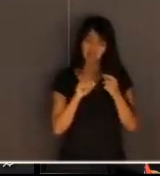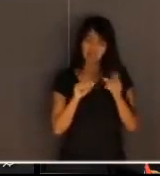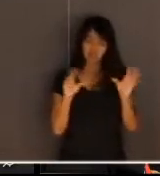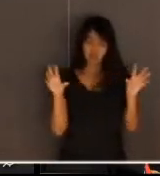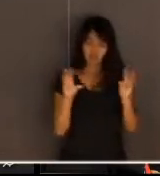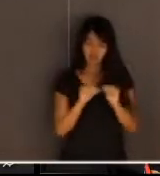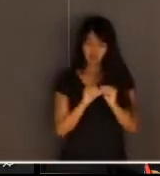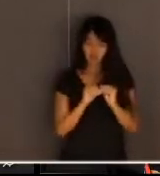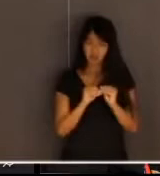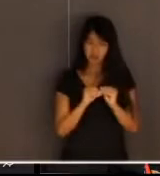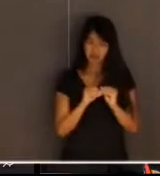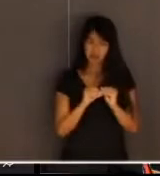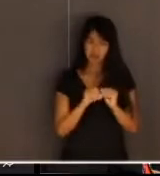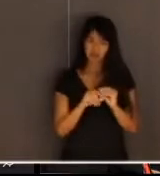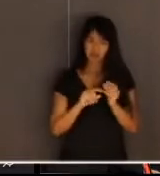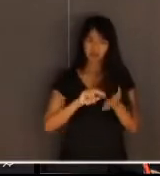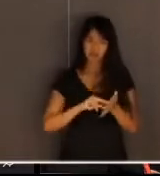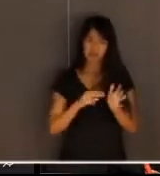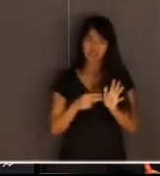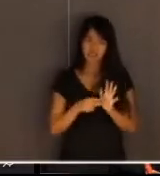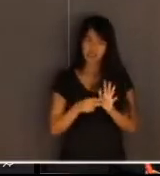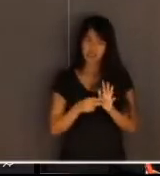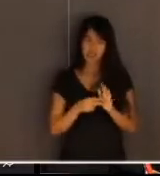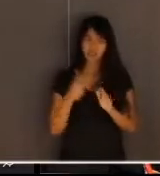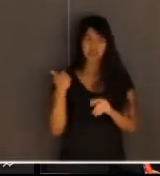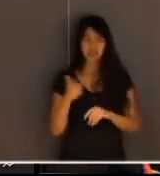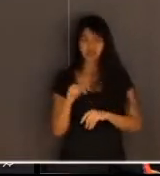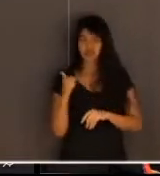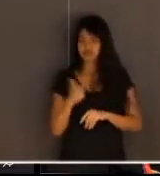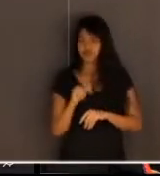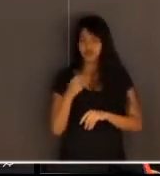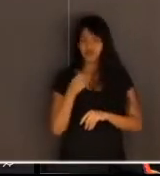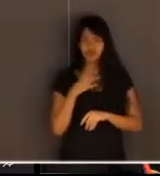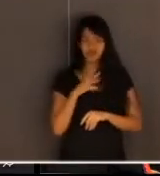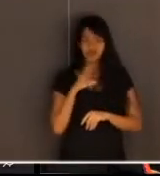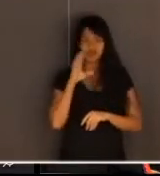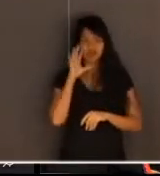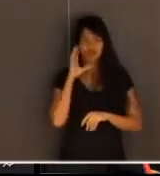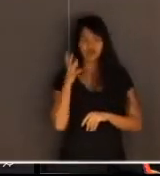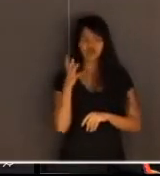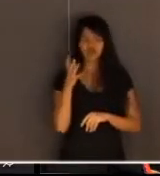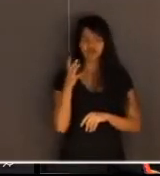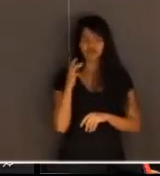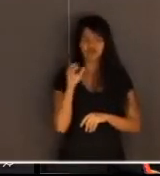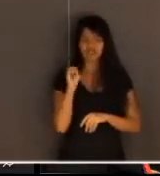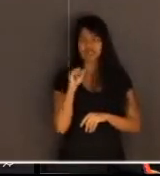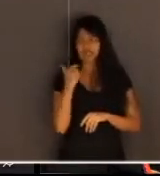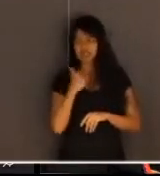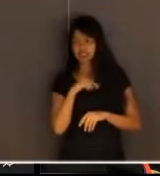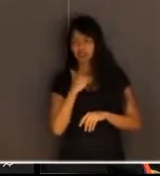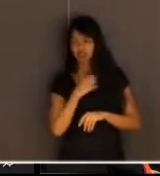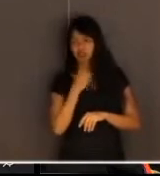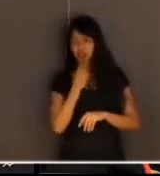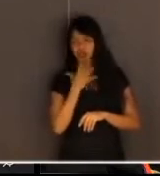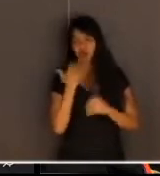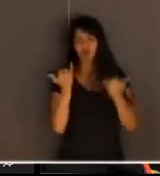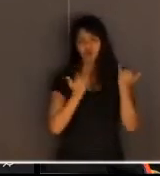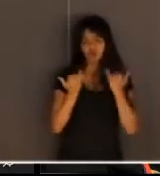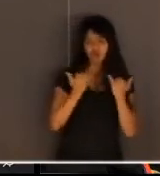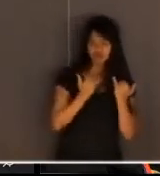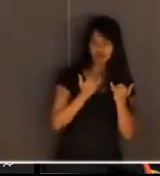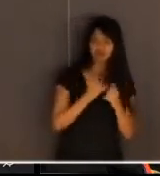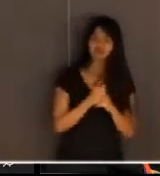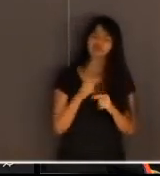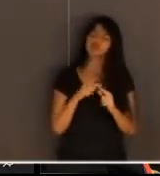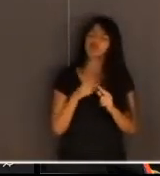resumidamente, é que não há boas decisões sem boas informações. E por que eu